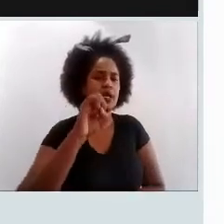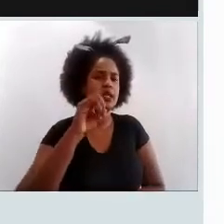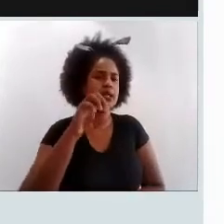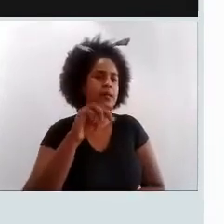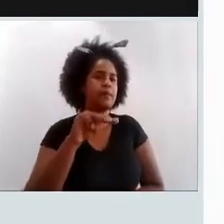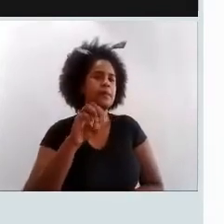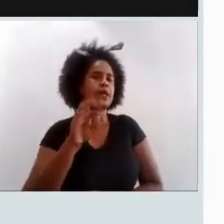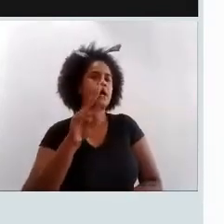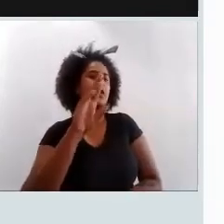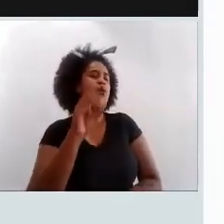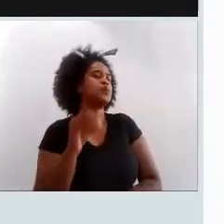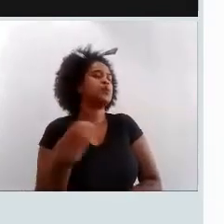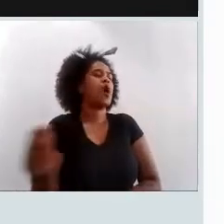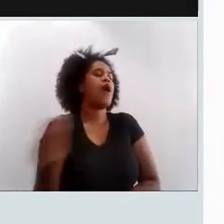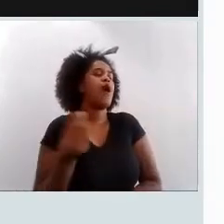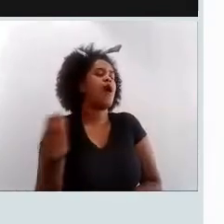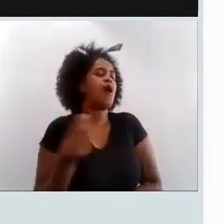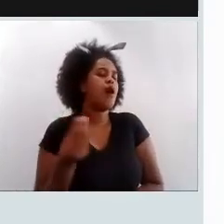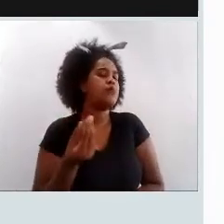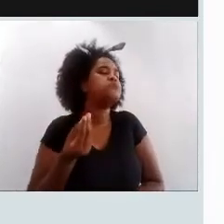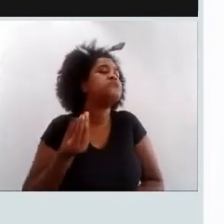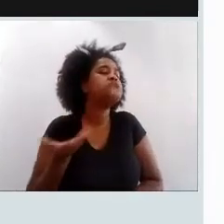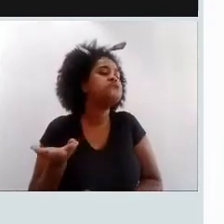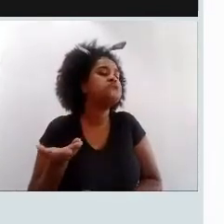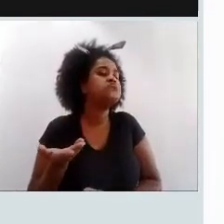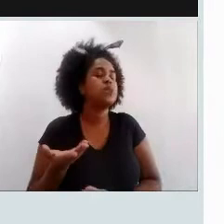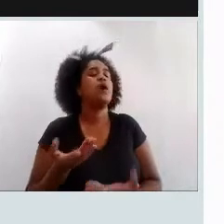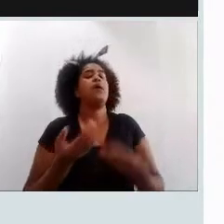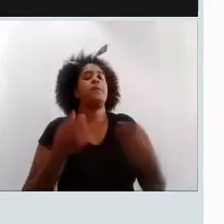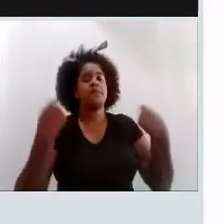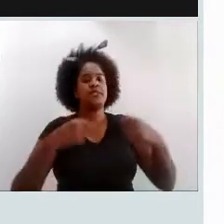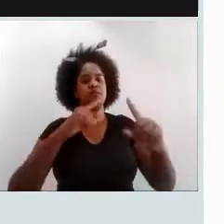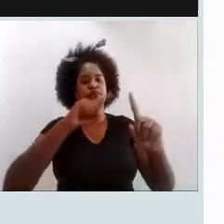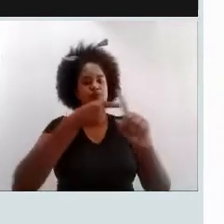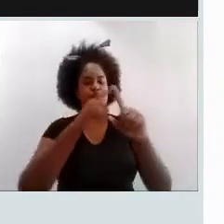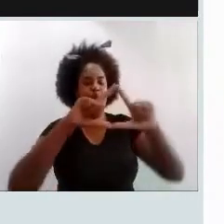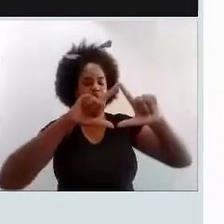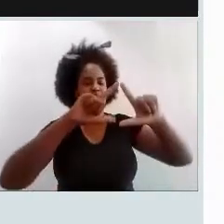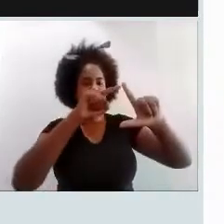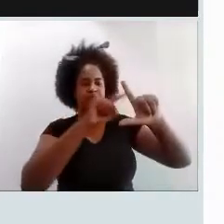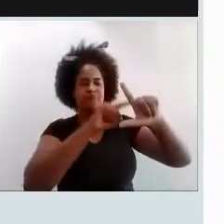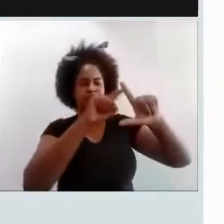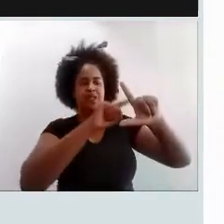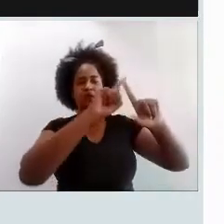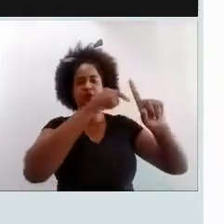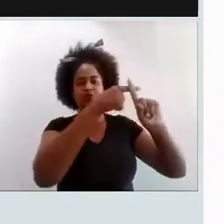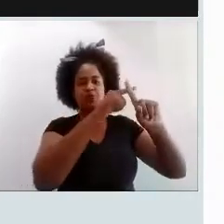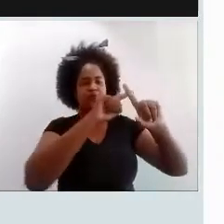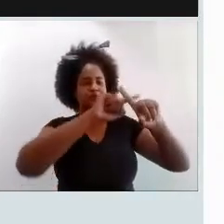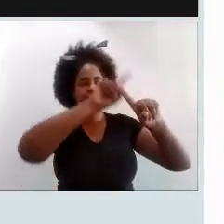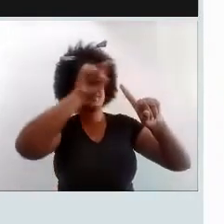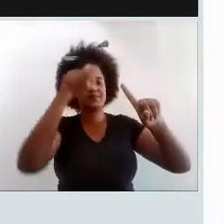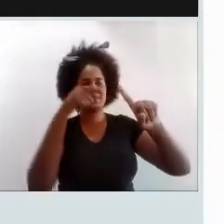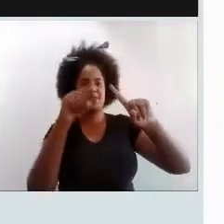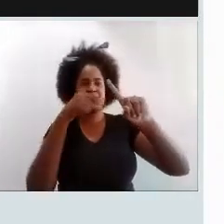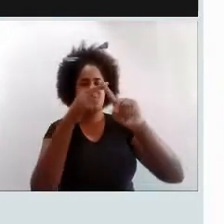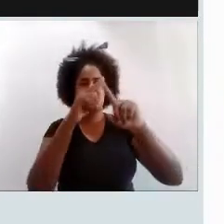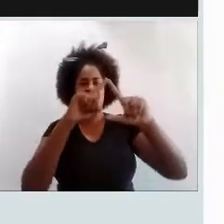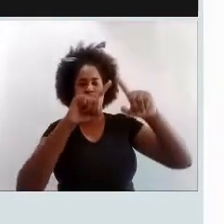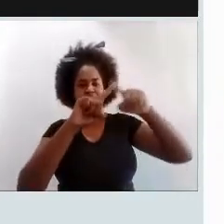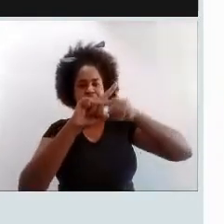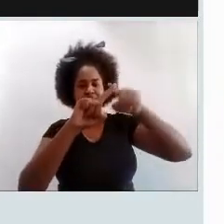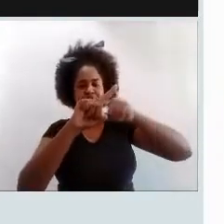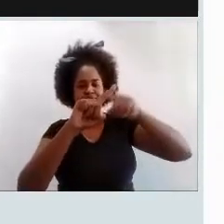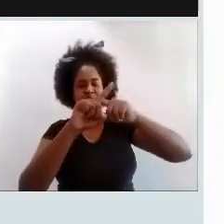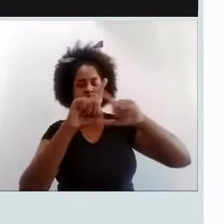triângulo? É só somar todos os lados daquele triângulo. O perímetro ele vai ser representado pela letra